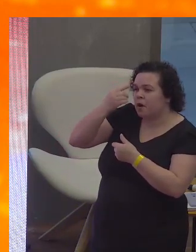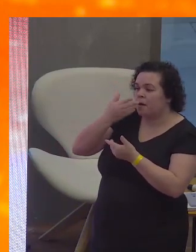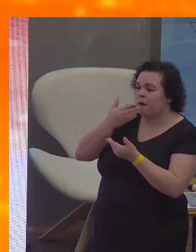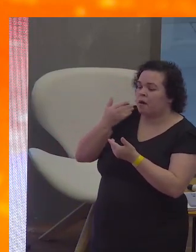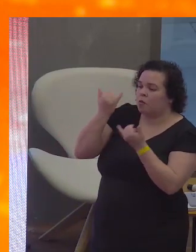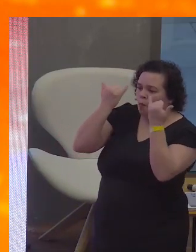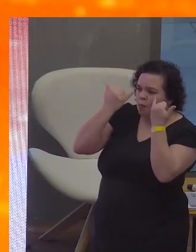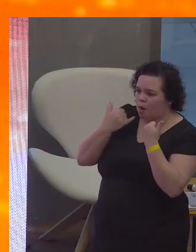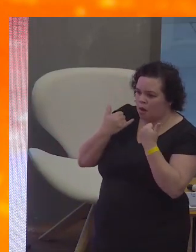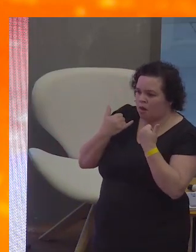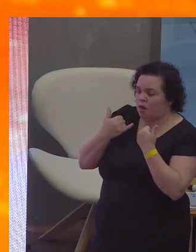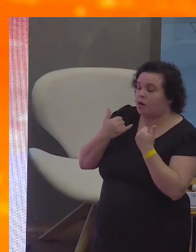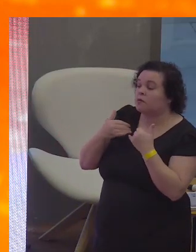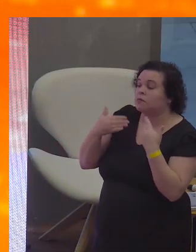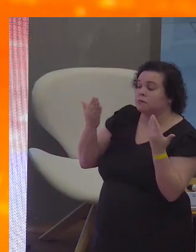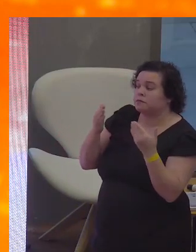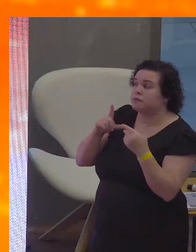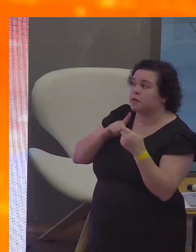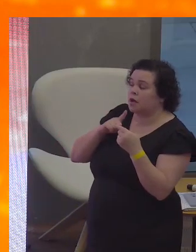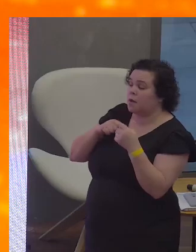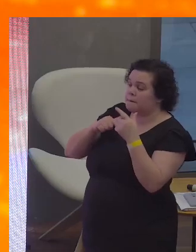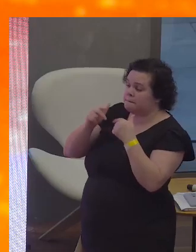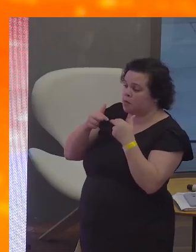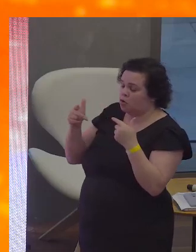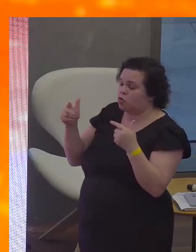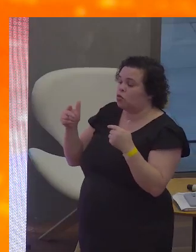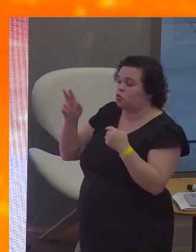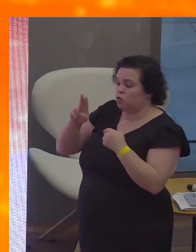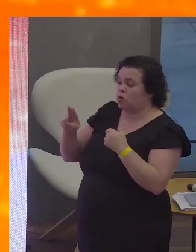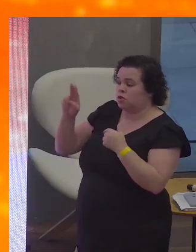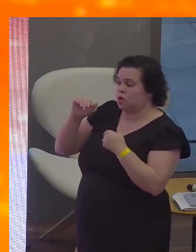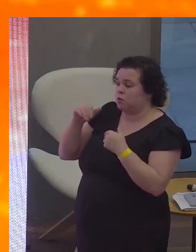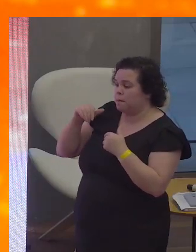peso. Então, estão aqui dentro dos produtos mais consumidos e mais